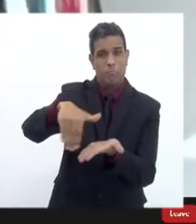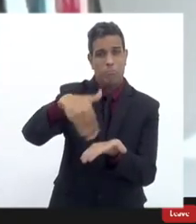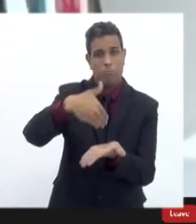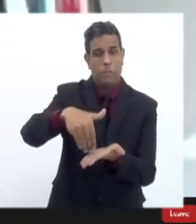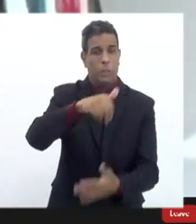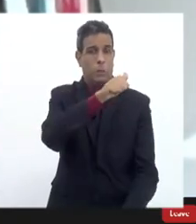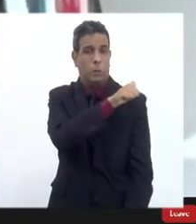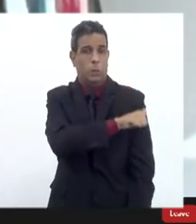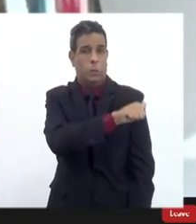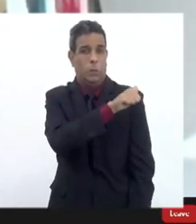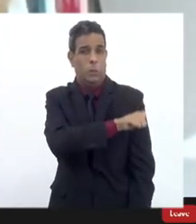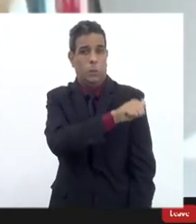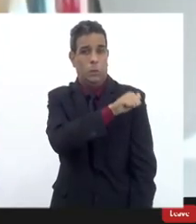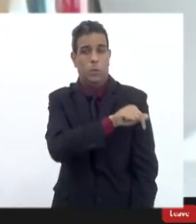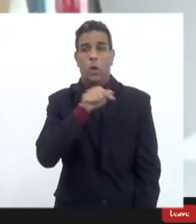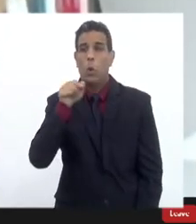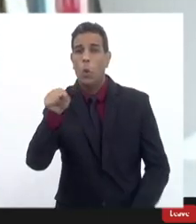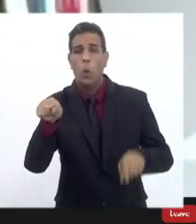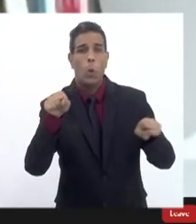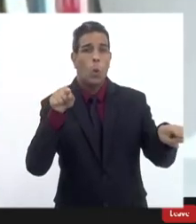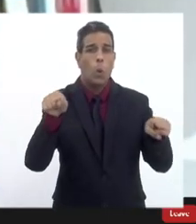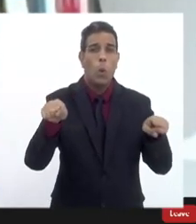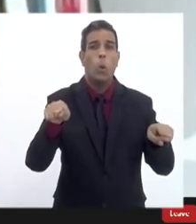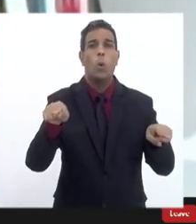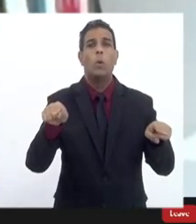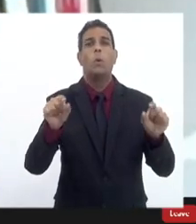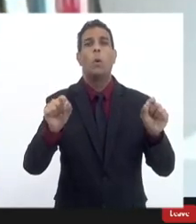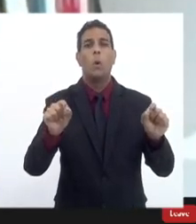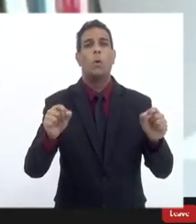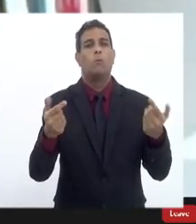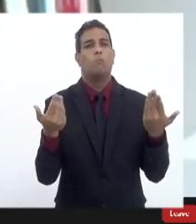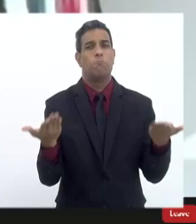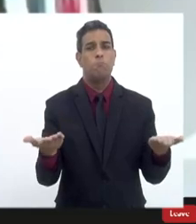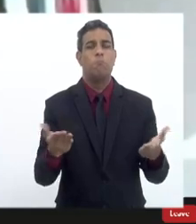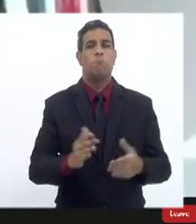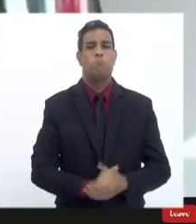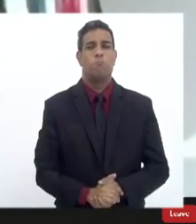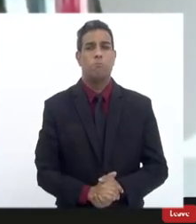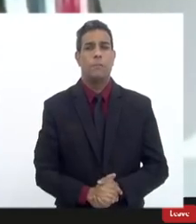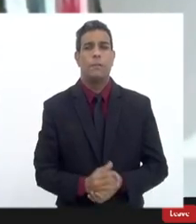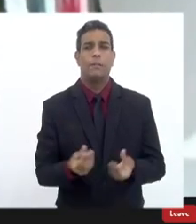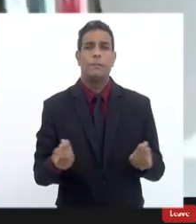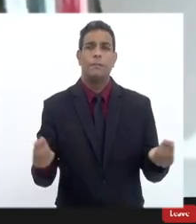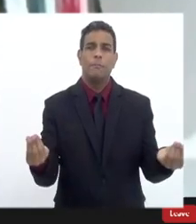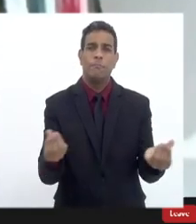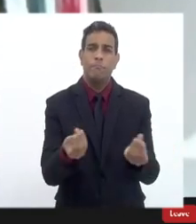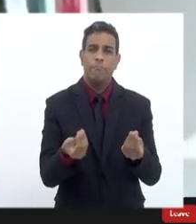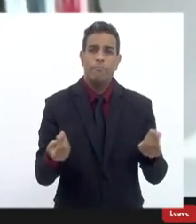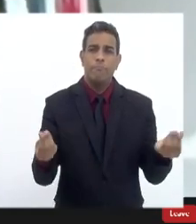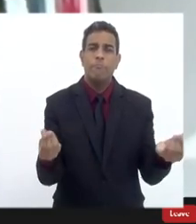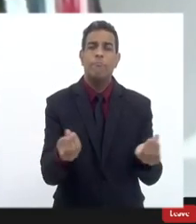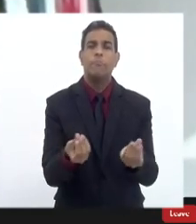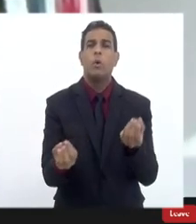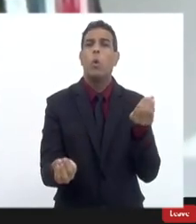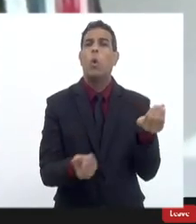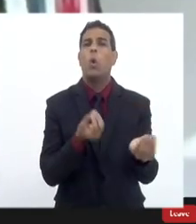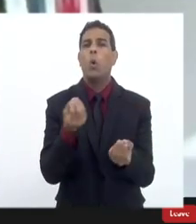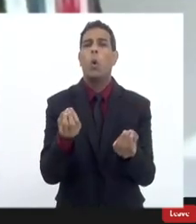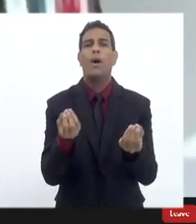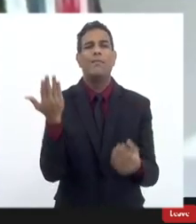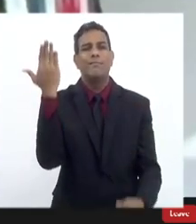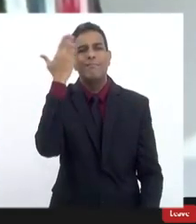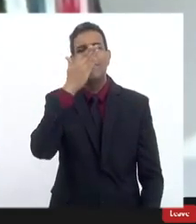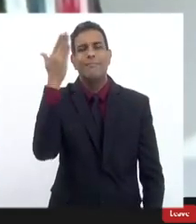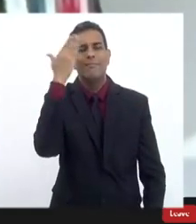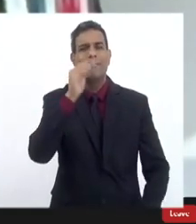da subsecretária Joilza, tiveram a sensibilidade de